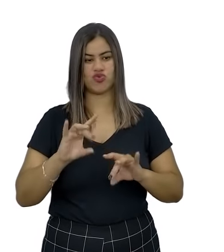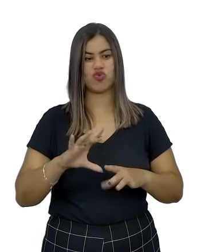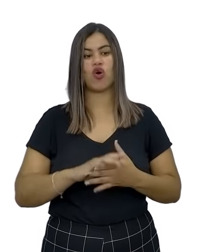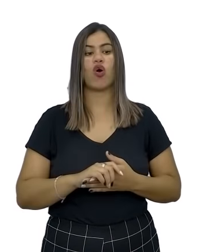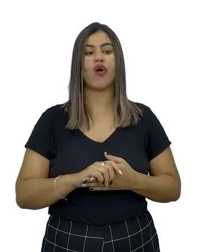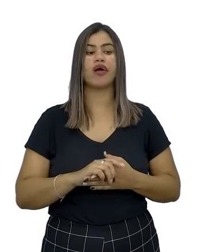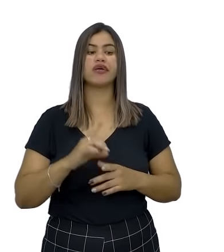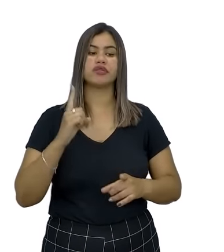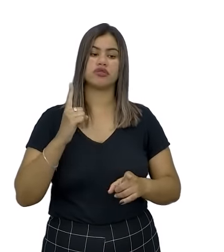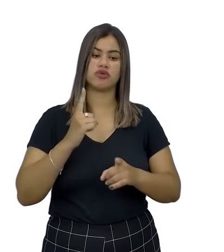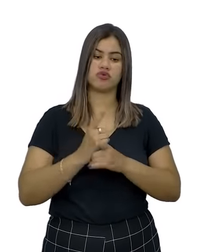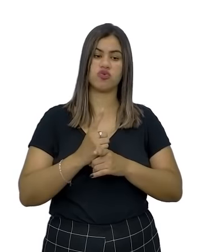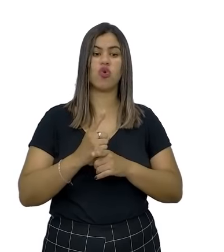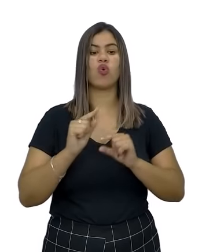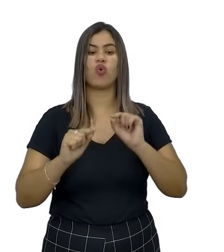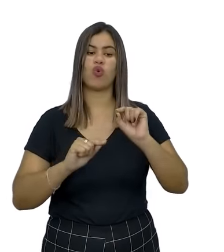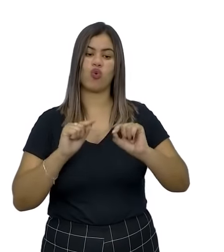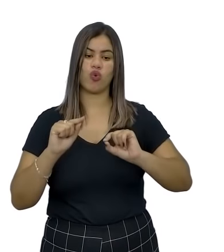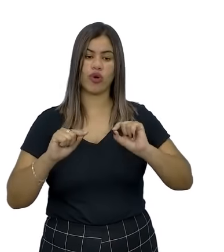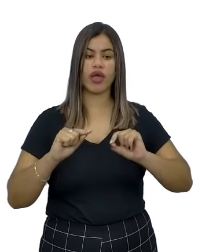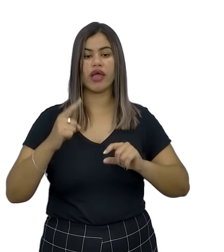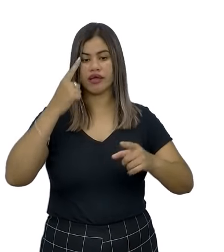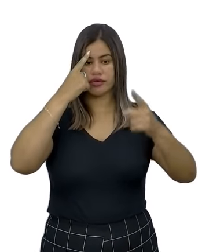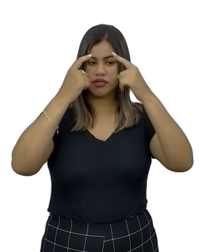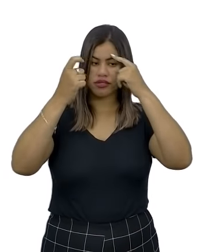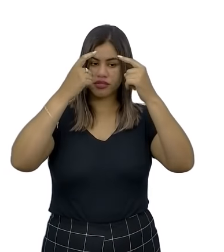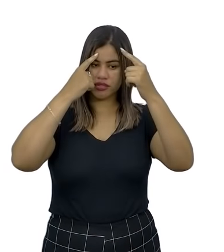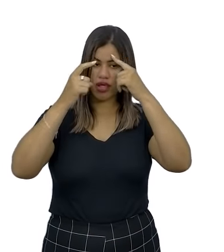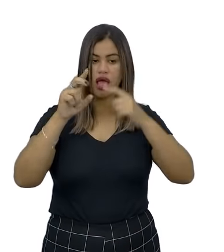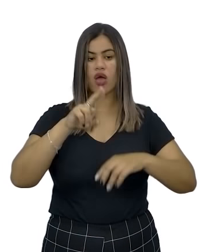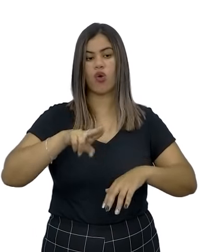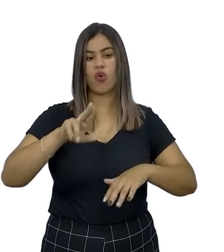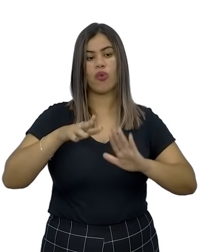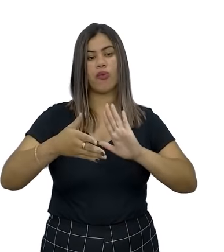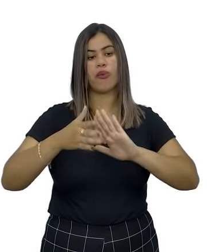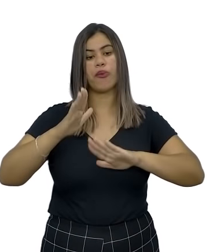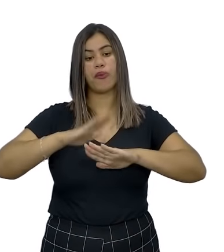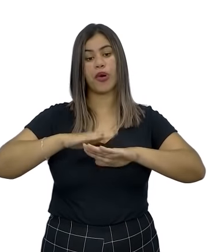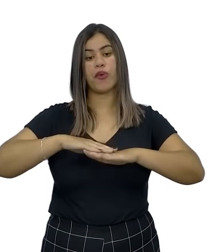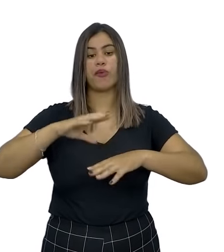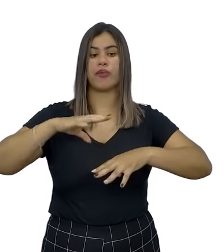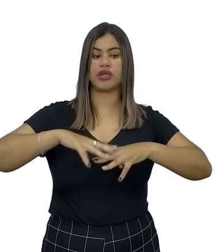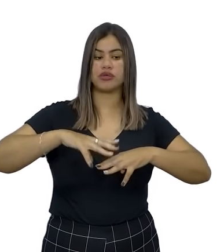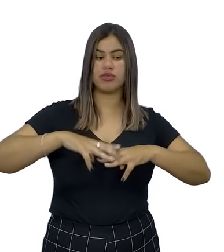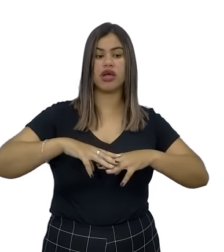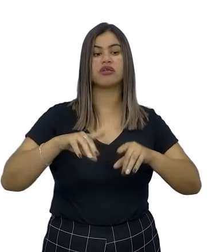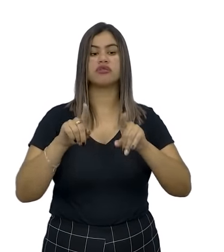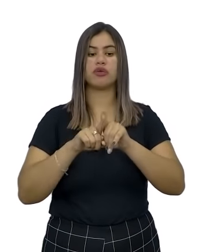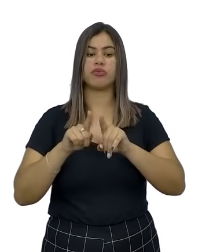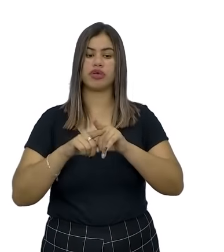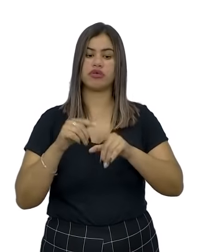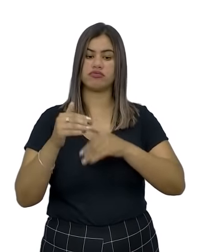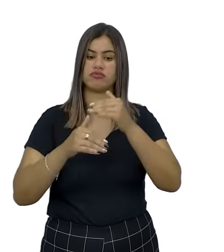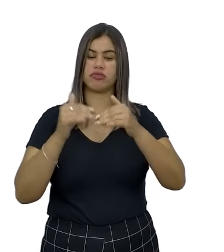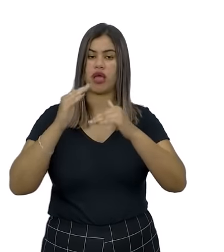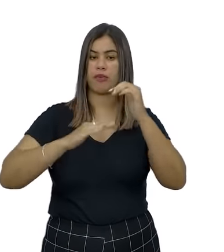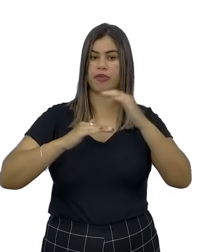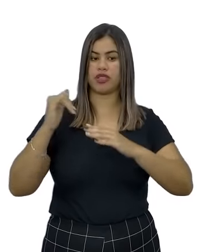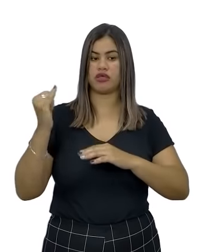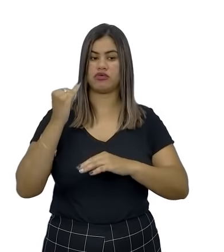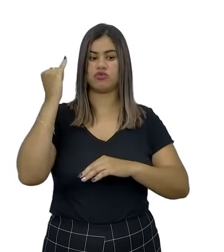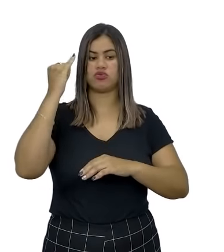estudos, abordamos ideias sobre o uso de problemas no ensino da matemática e a sua importância para o desenvolvimento de